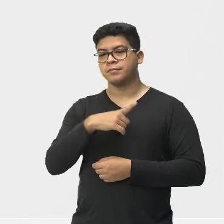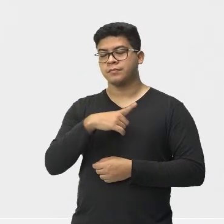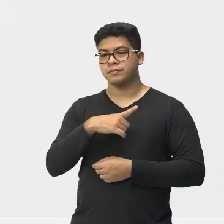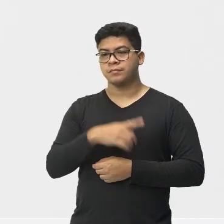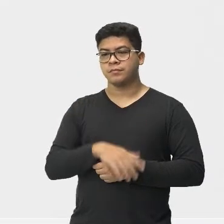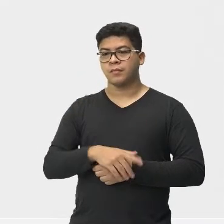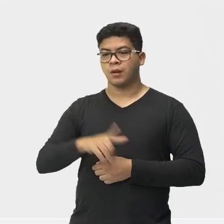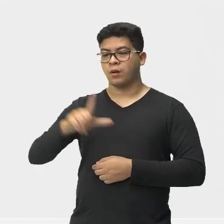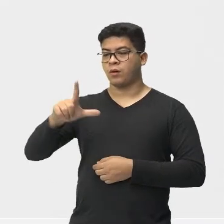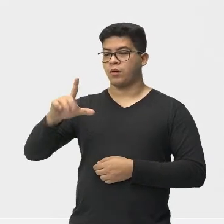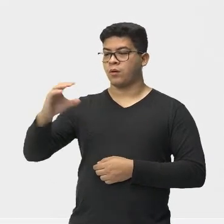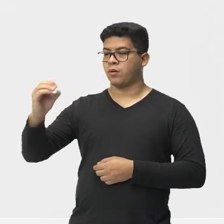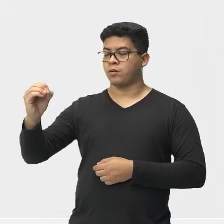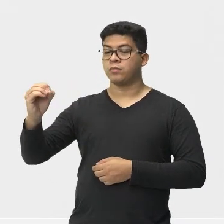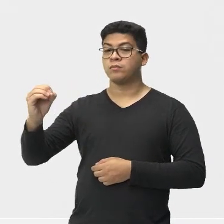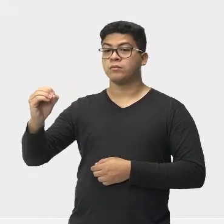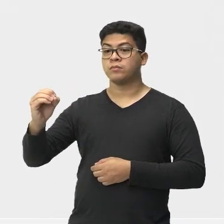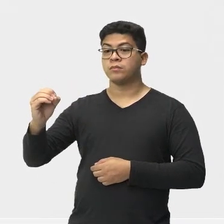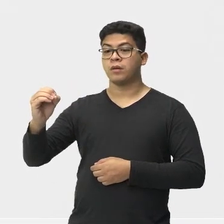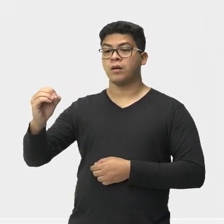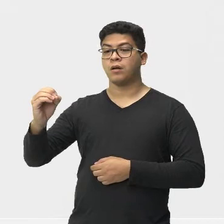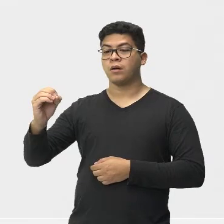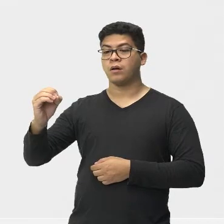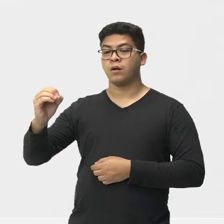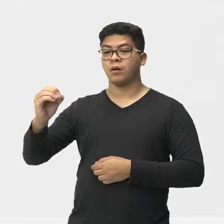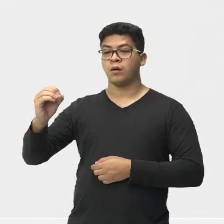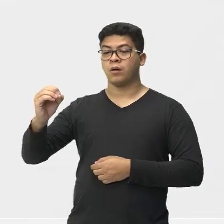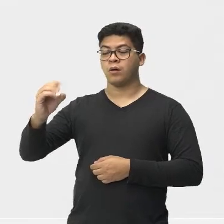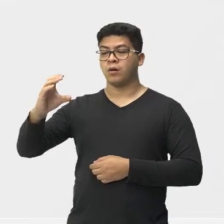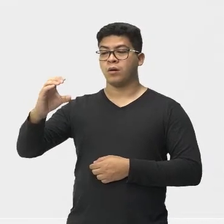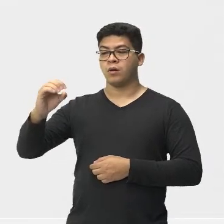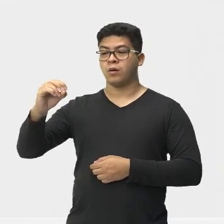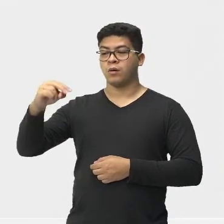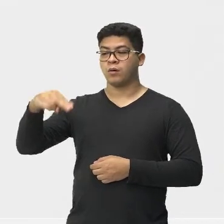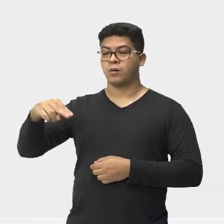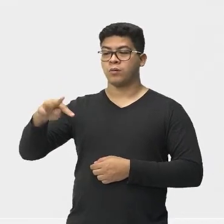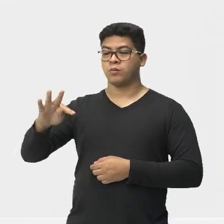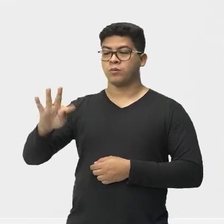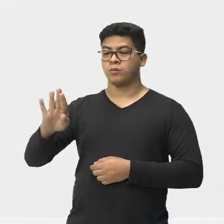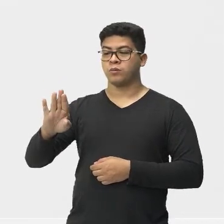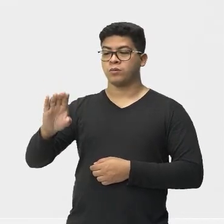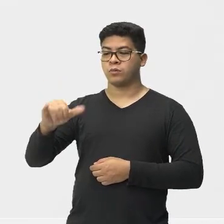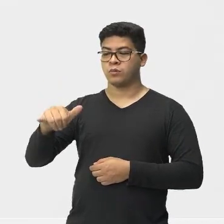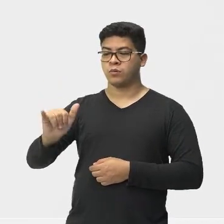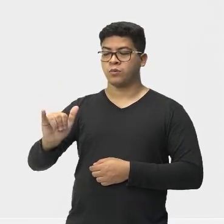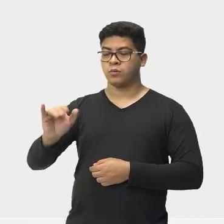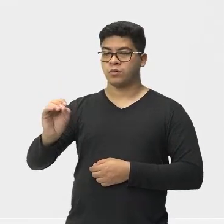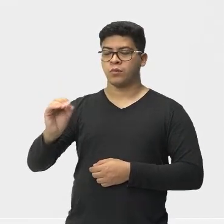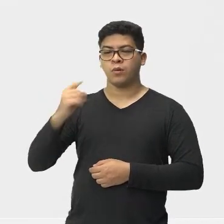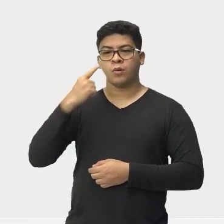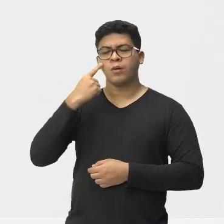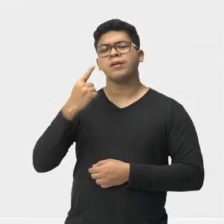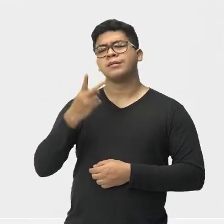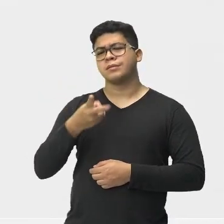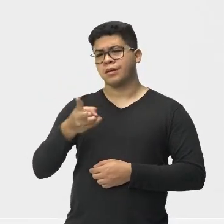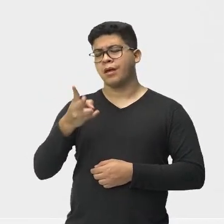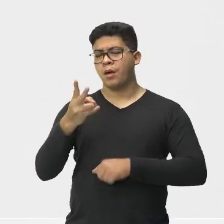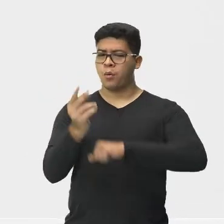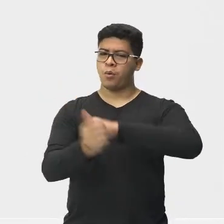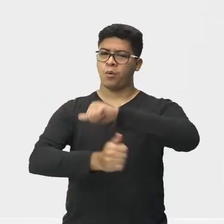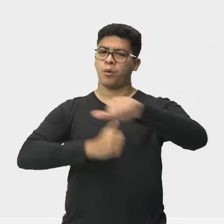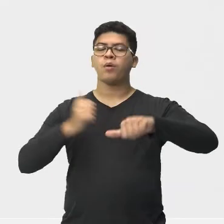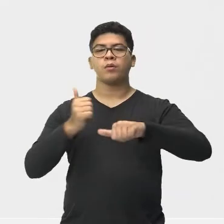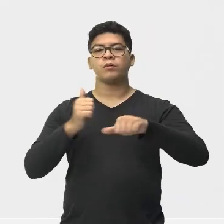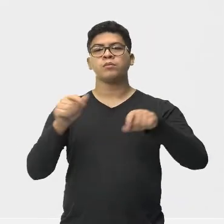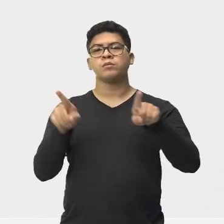o nosso barco e aqui ficou o nosso verbo. Sempre quando a gente faz essa substituição para um